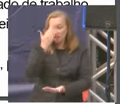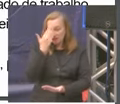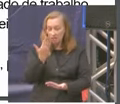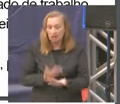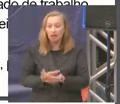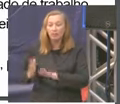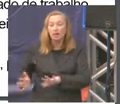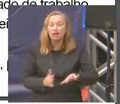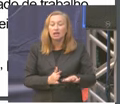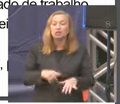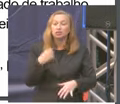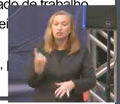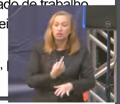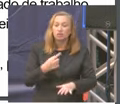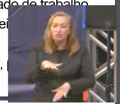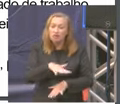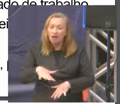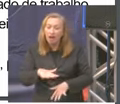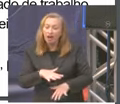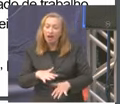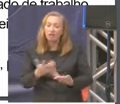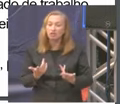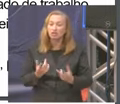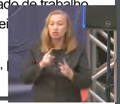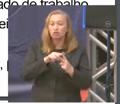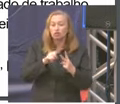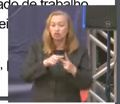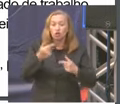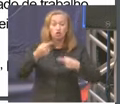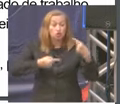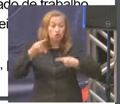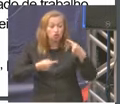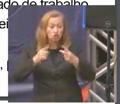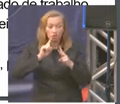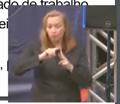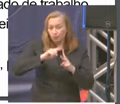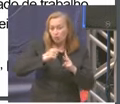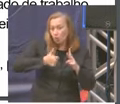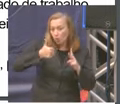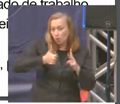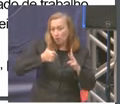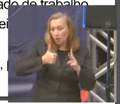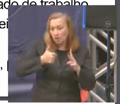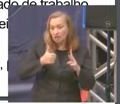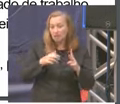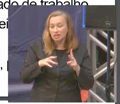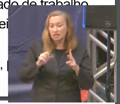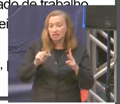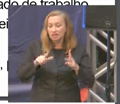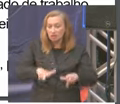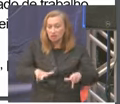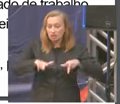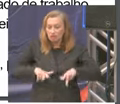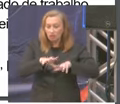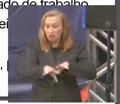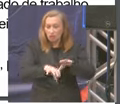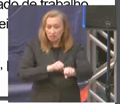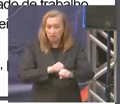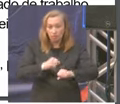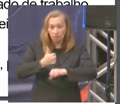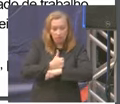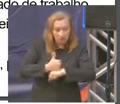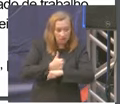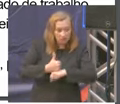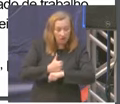Nós, na nossa Câmara Setorial, nós estamos discutindo dois tópicos. Um tópico é a certificação oficial, formação profissional.